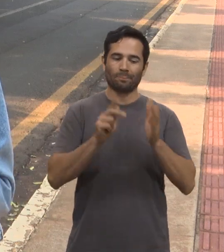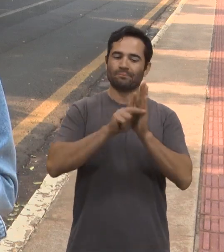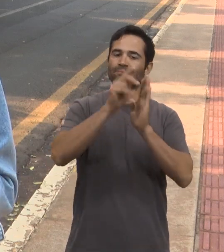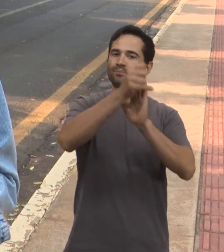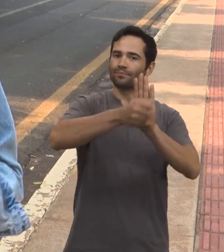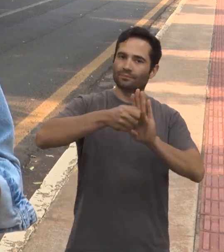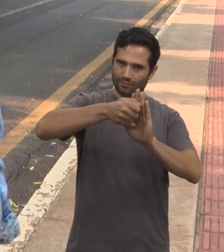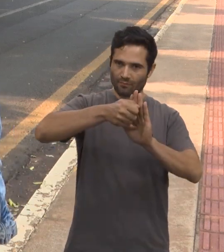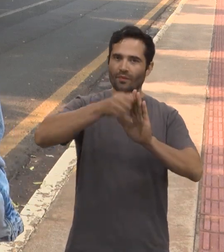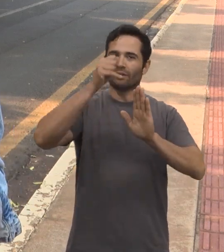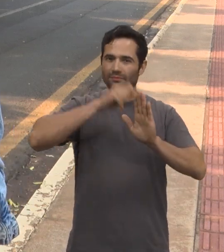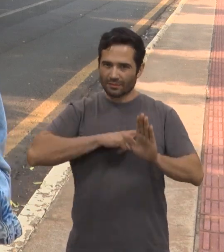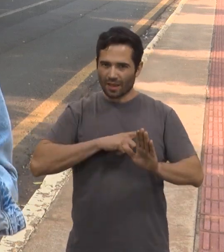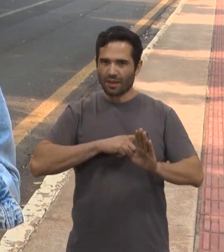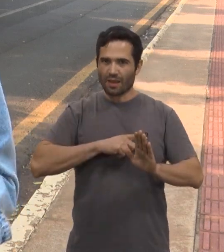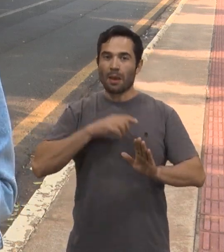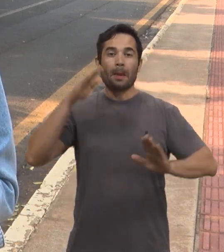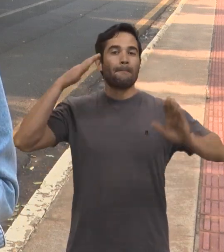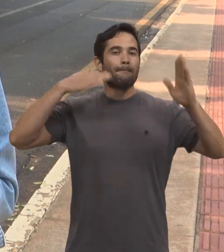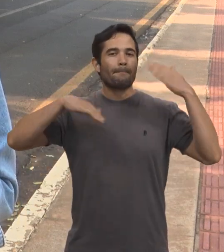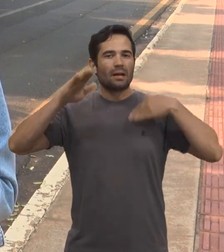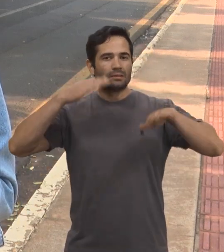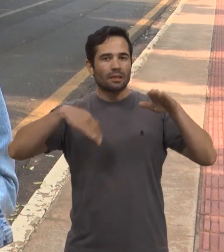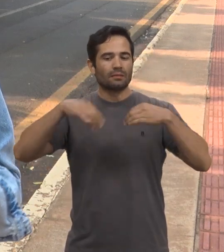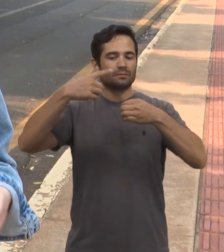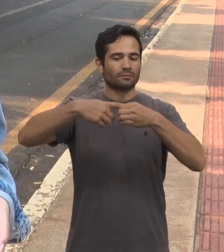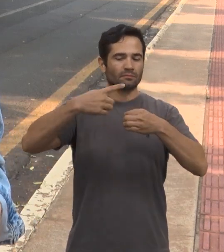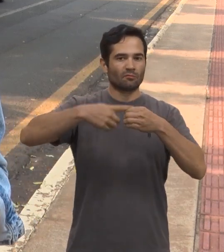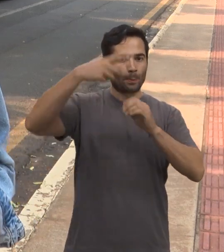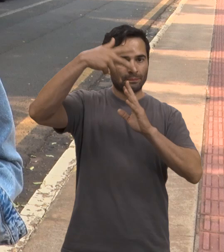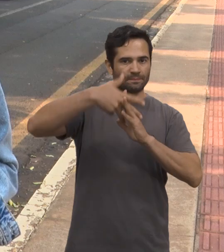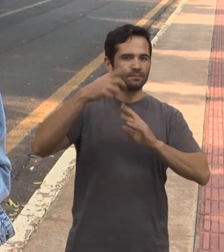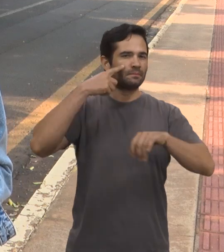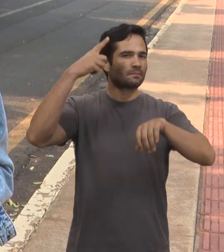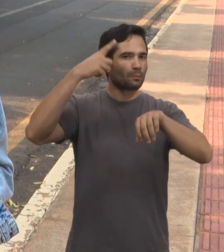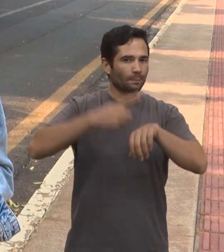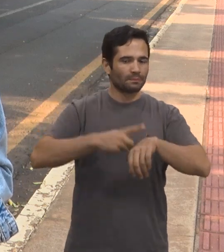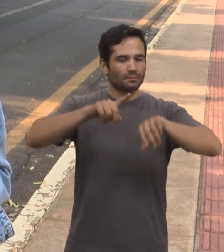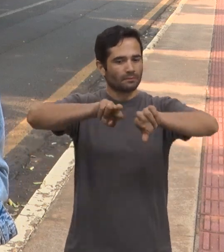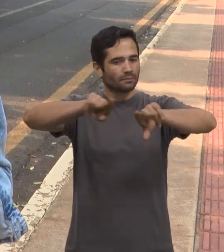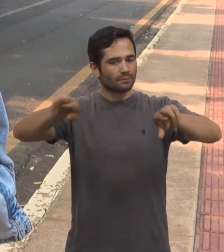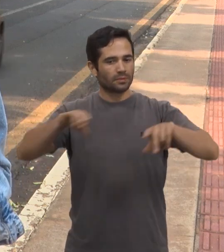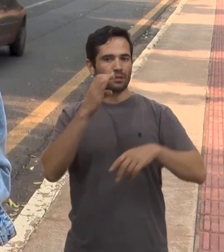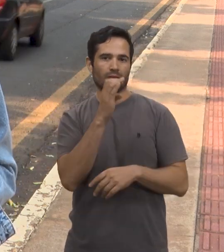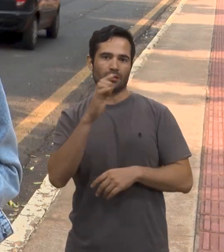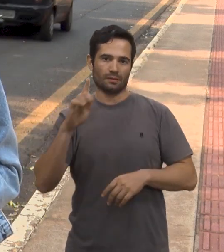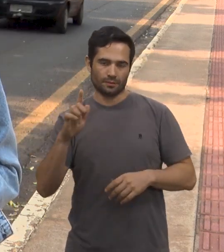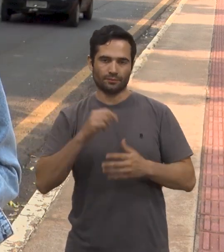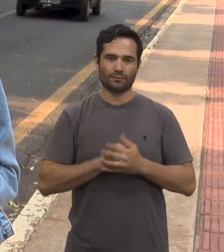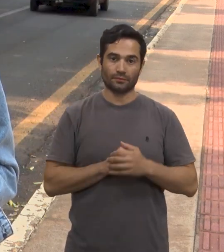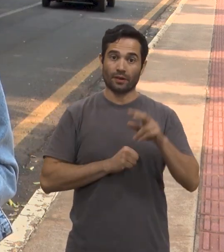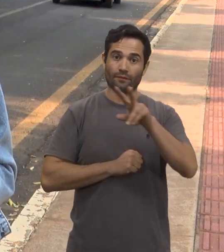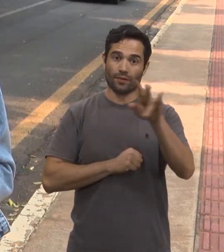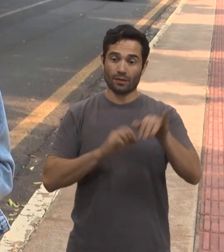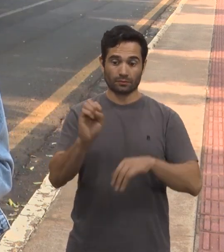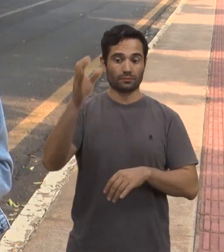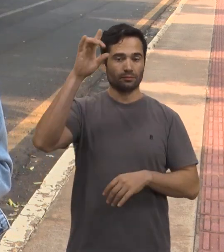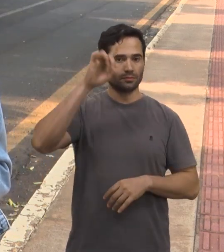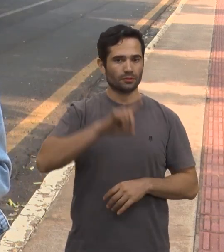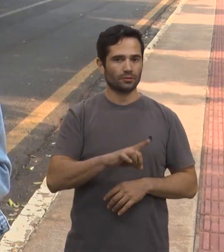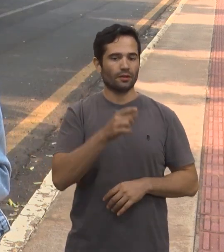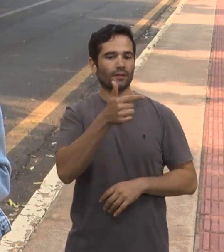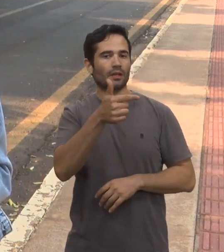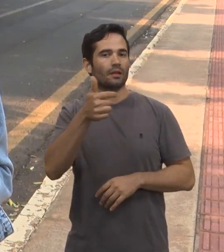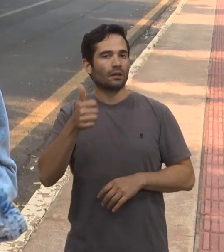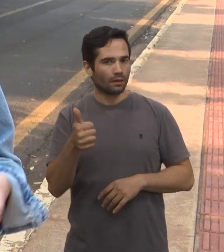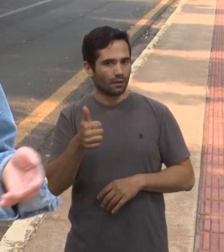o projeto trilhas urbanas ufms descubra a biodiversidade da Cidade Universitária será realizado no